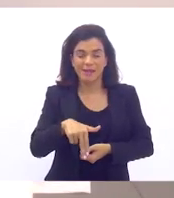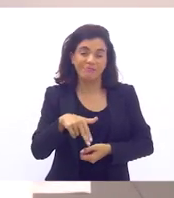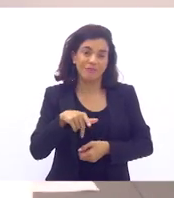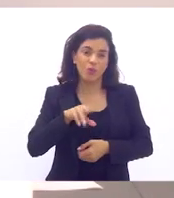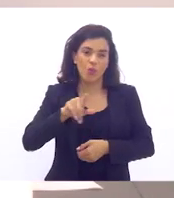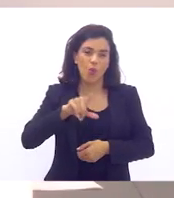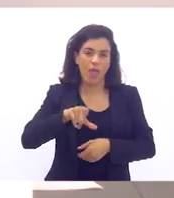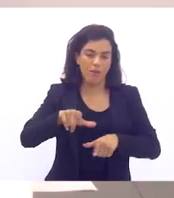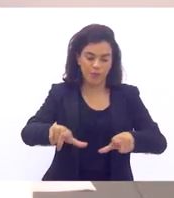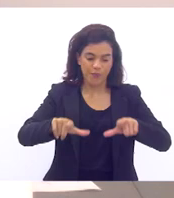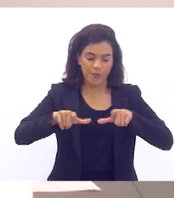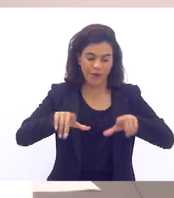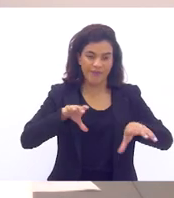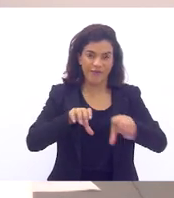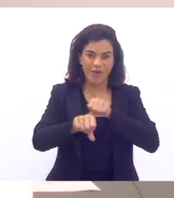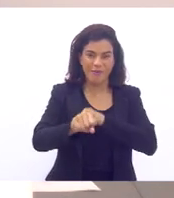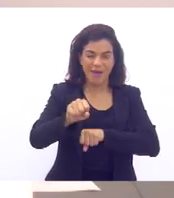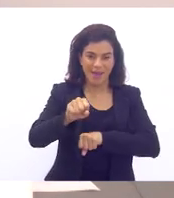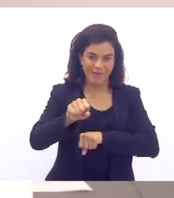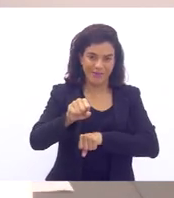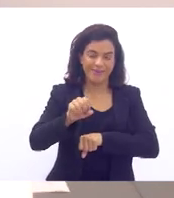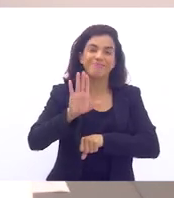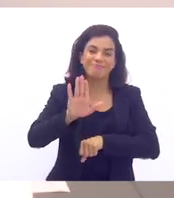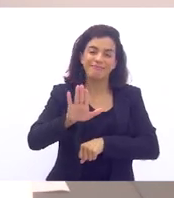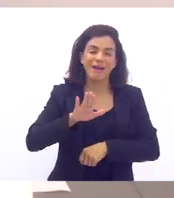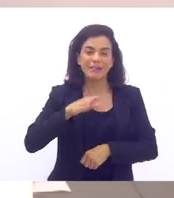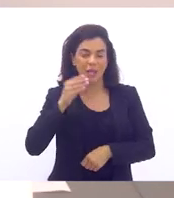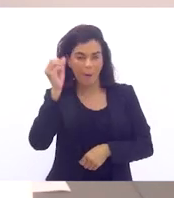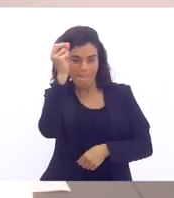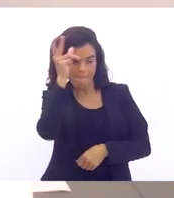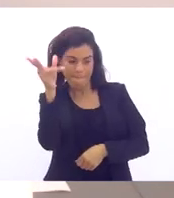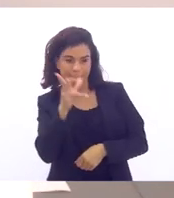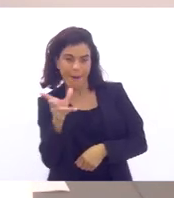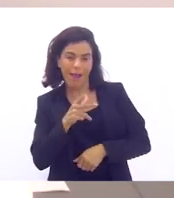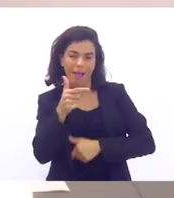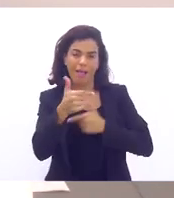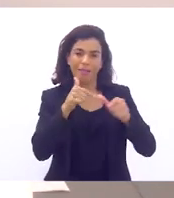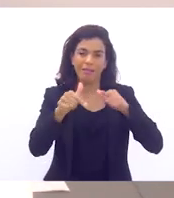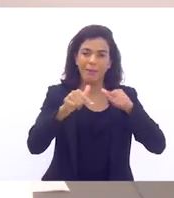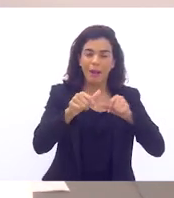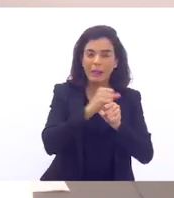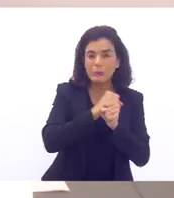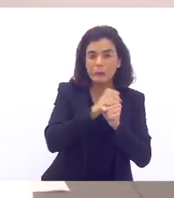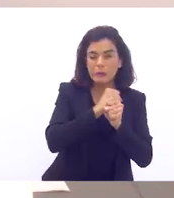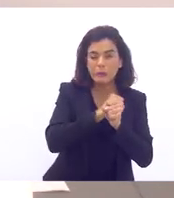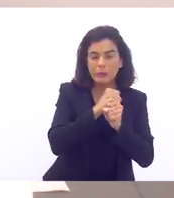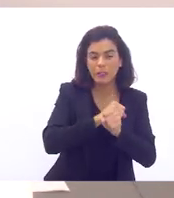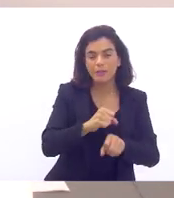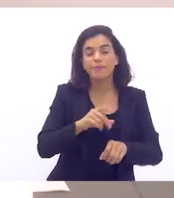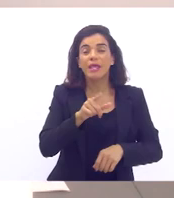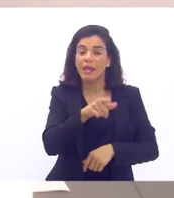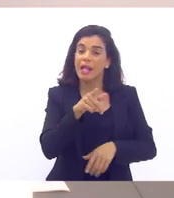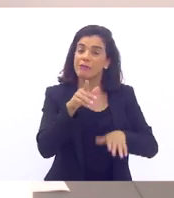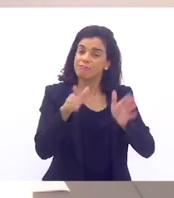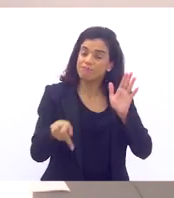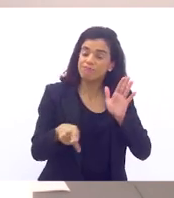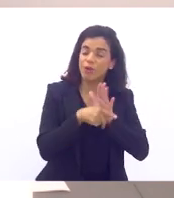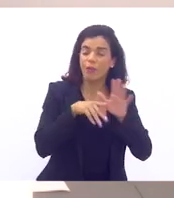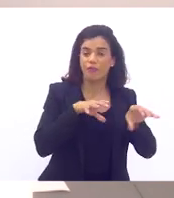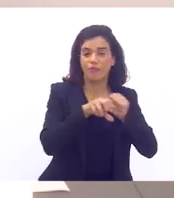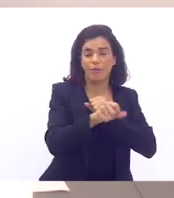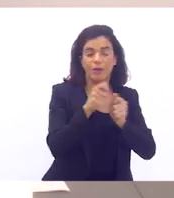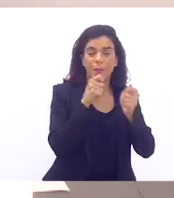né um rabo lá da Medicina porque há muito tempo trabalha com a saúde mas é jornalista jornalista